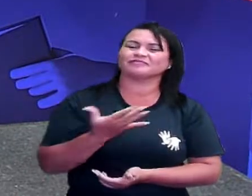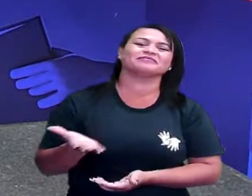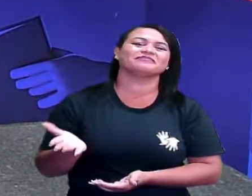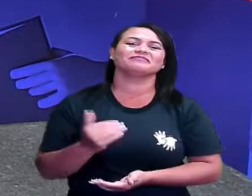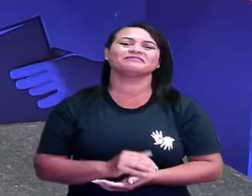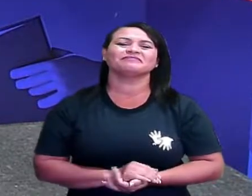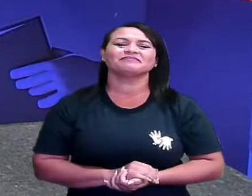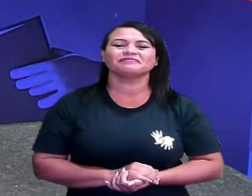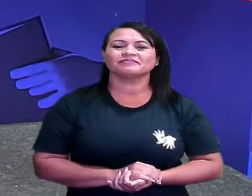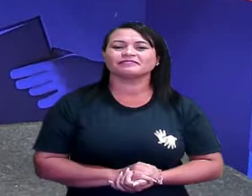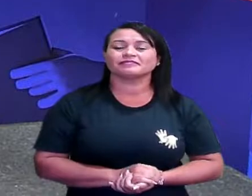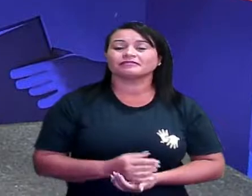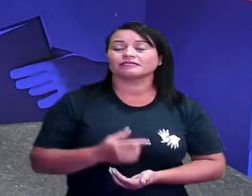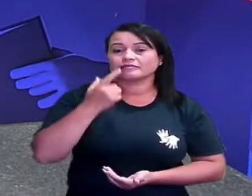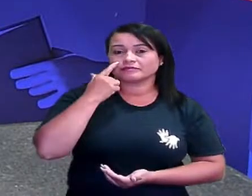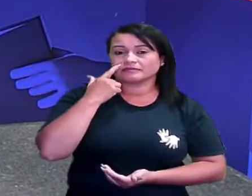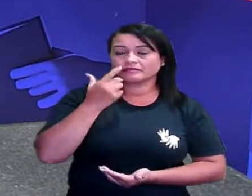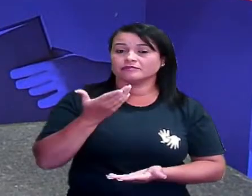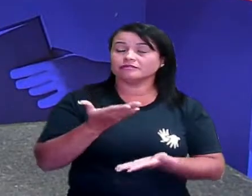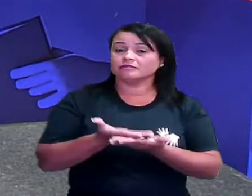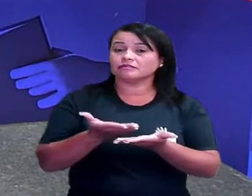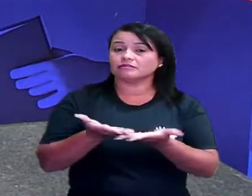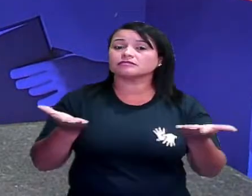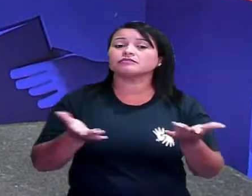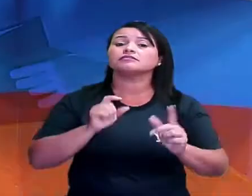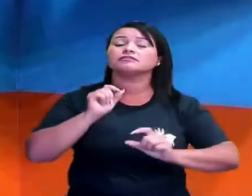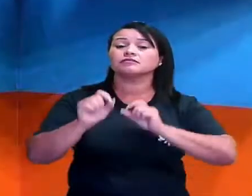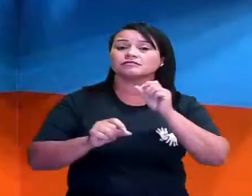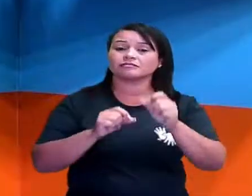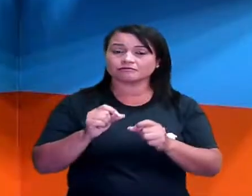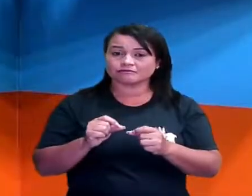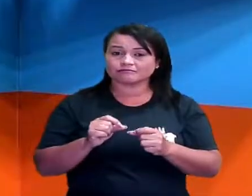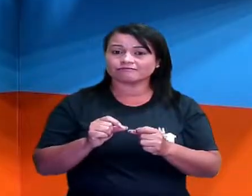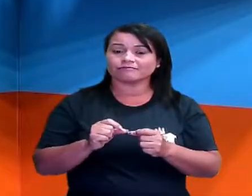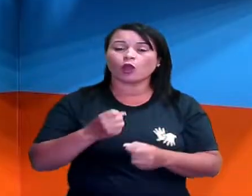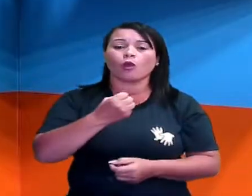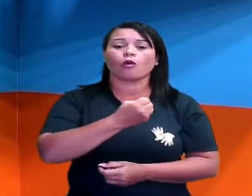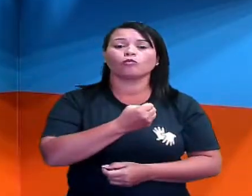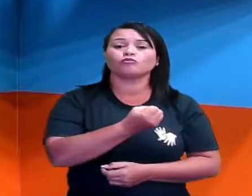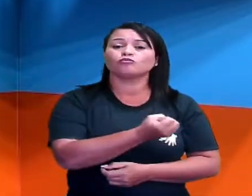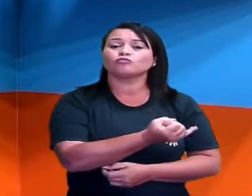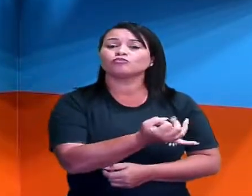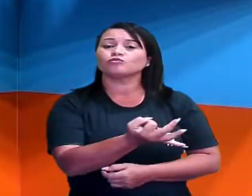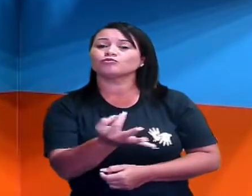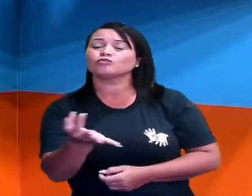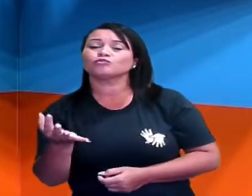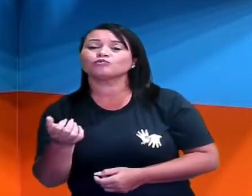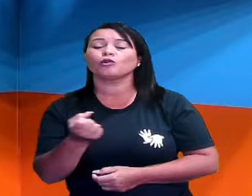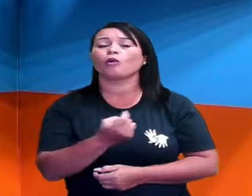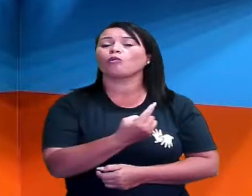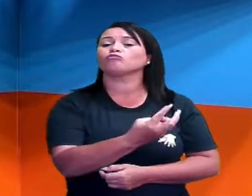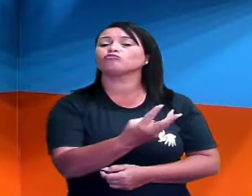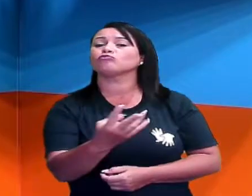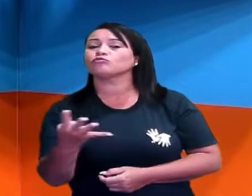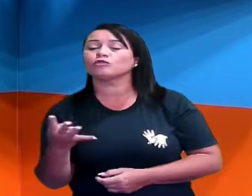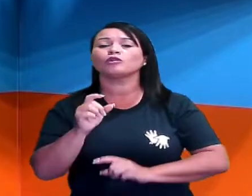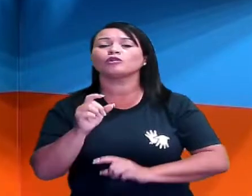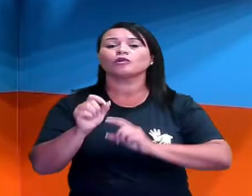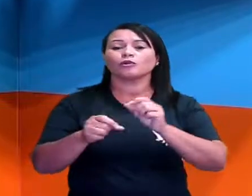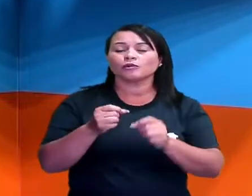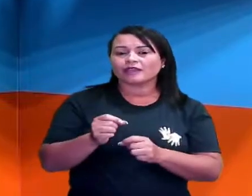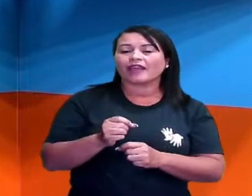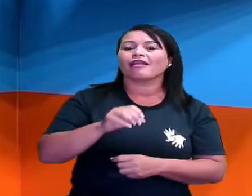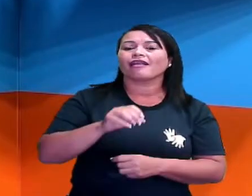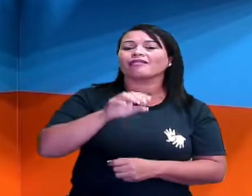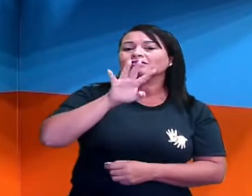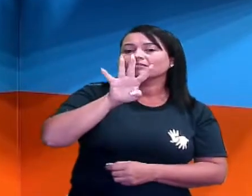comigo. Certo? Então, a nossa aula hoje é sobre sistema de numeração decimal, tá? Os